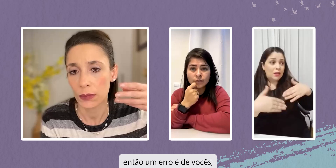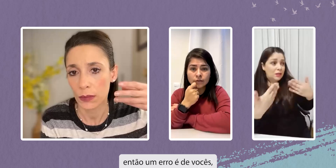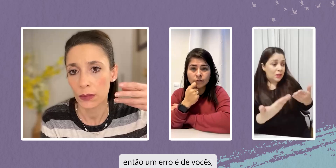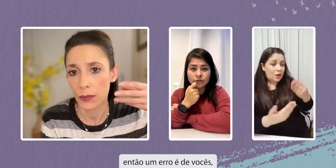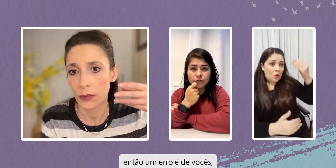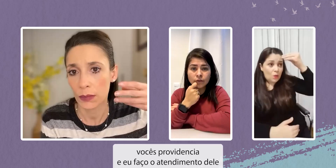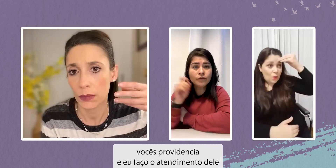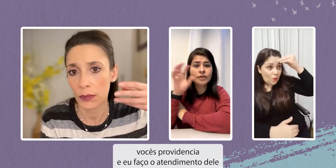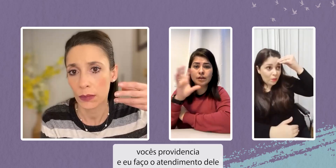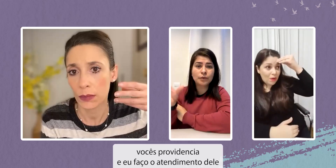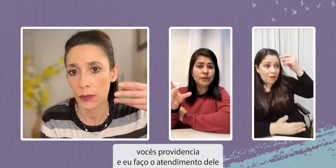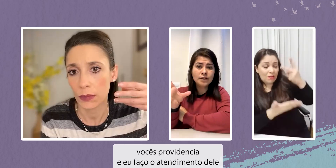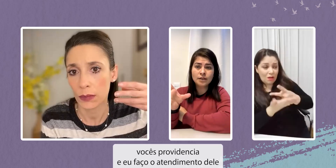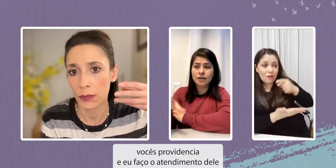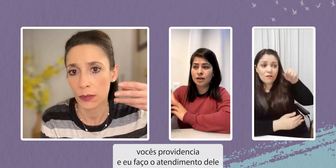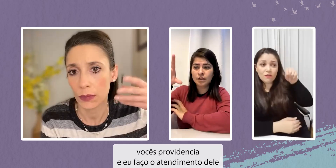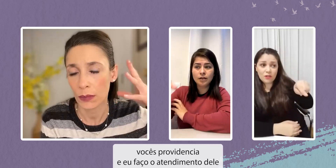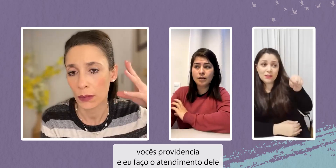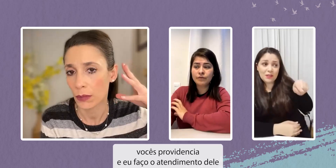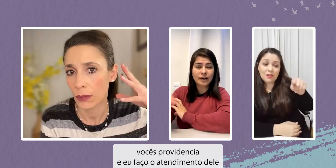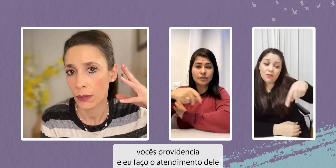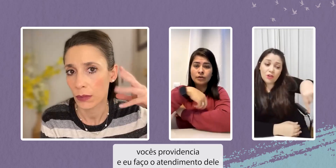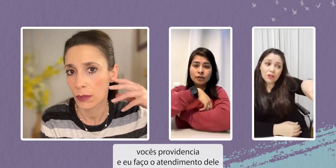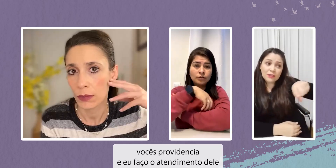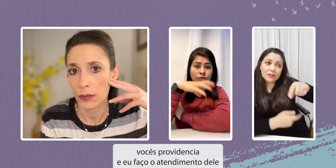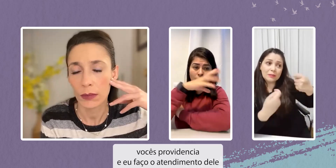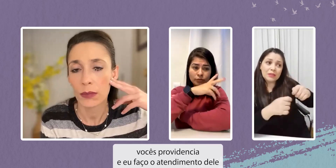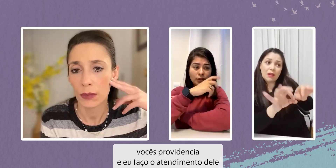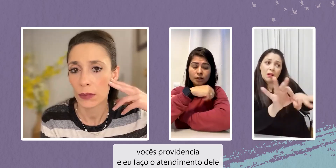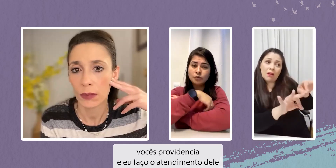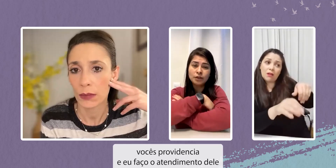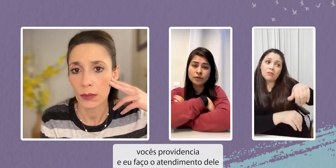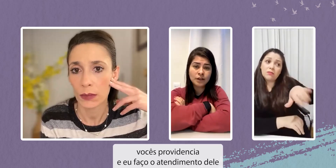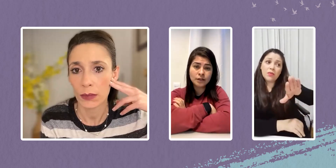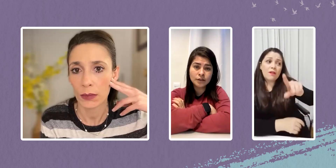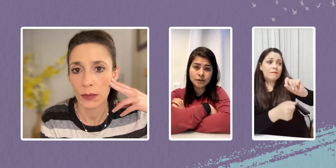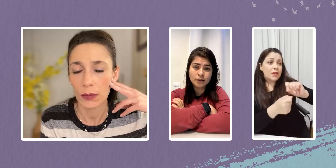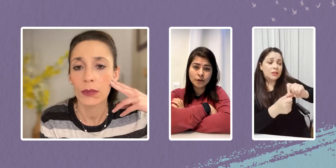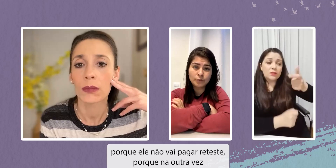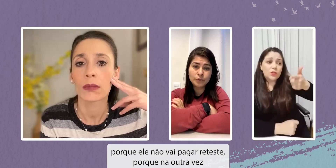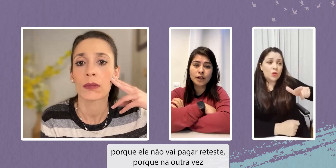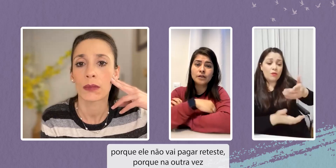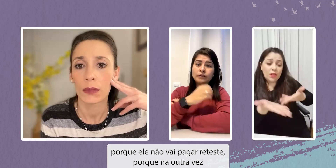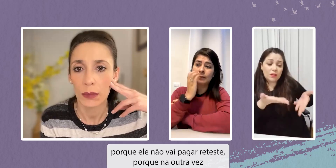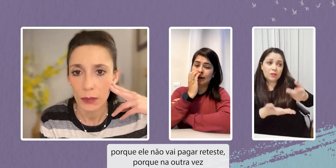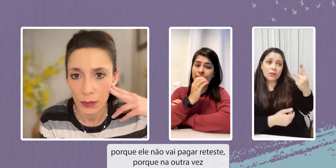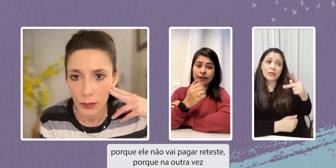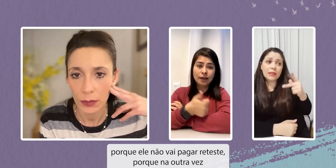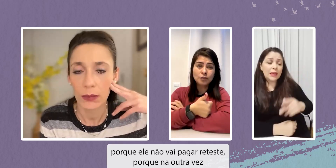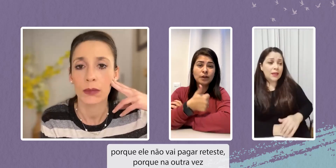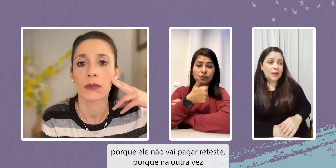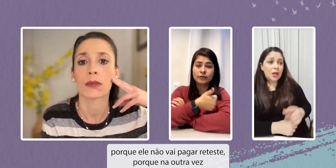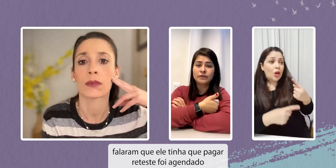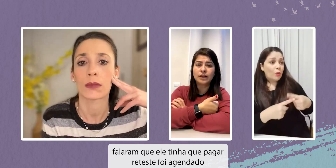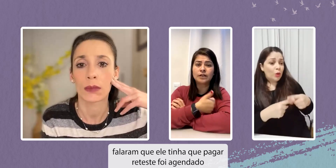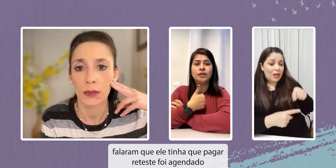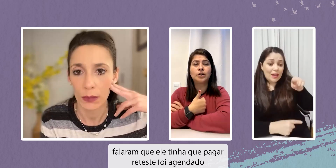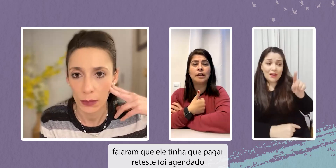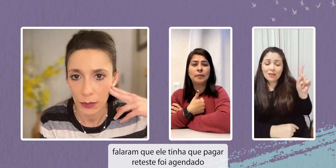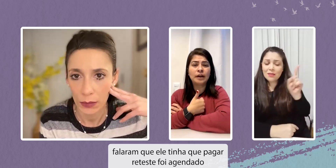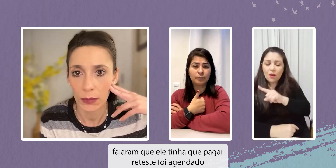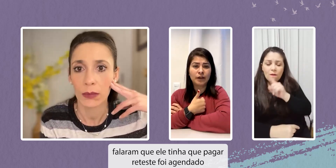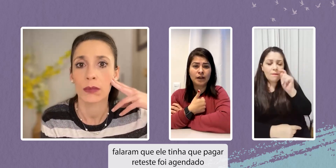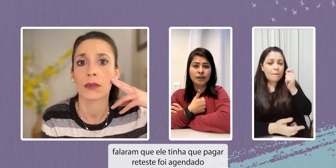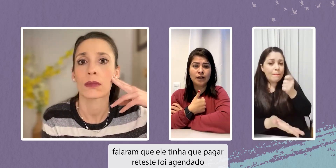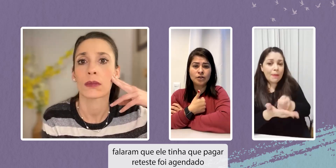vocês. Vocês providenciem aí e façam o atendimento dele. Porque ele não vai pagar reteste, porque da outra vez falaram que ele